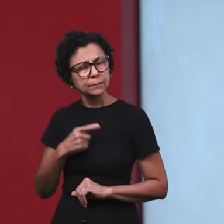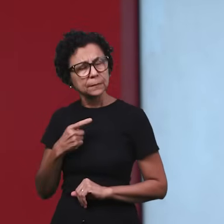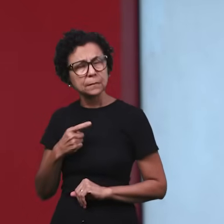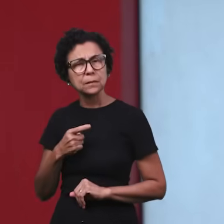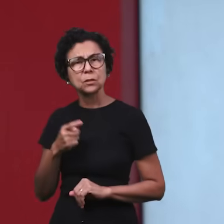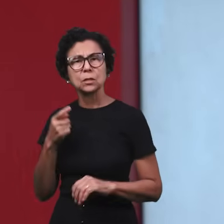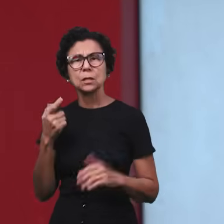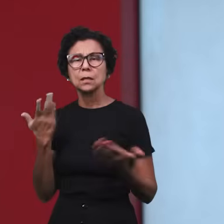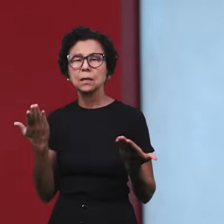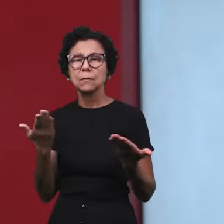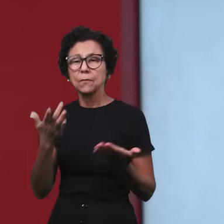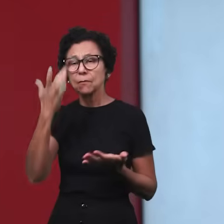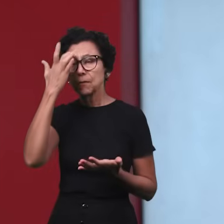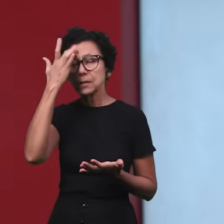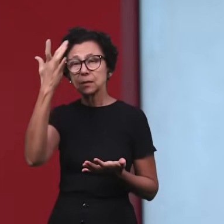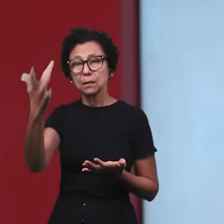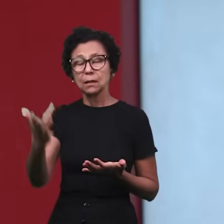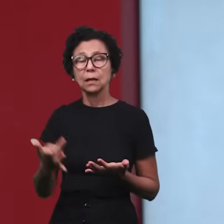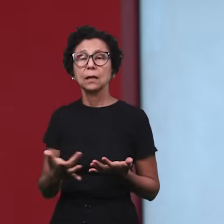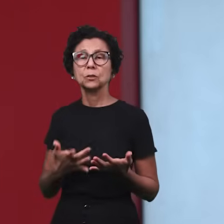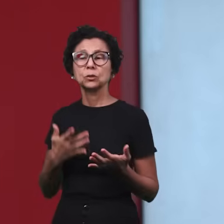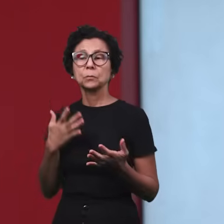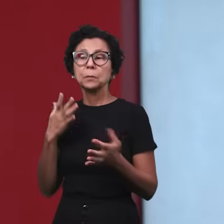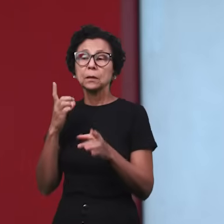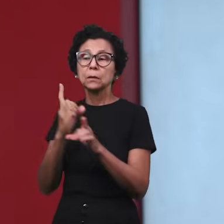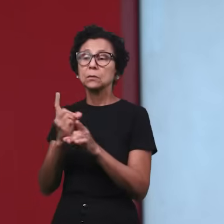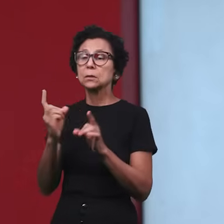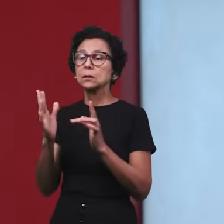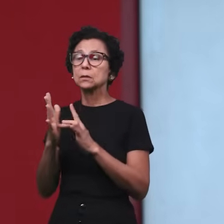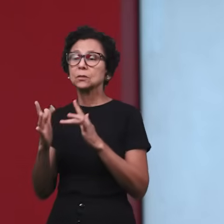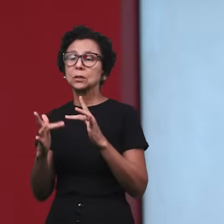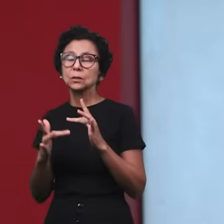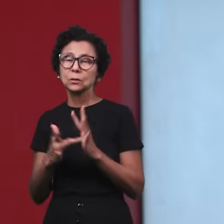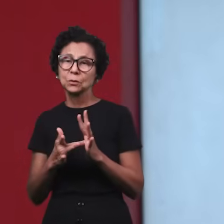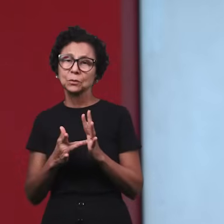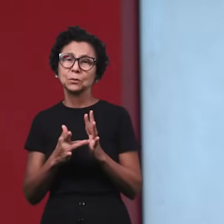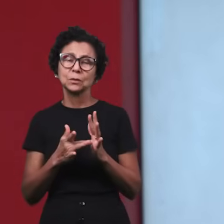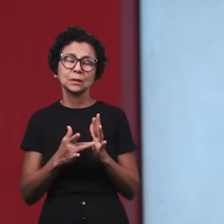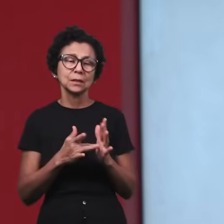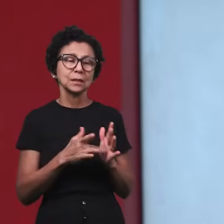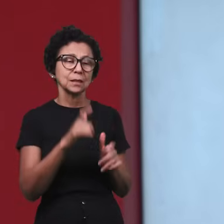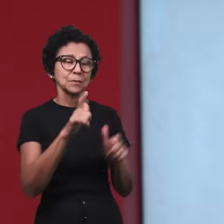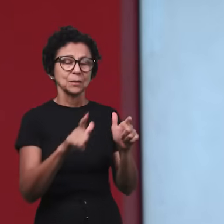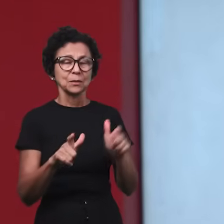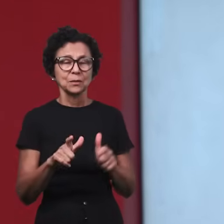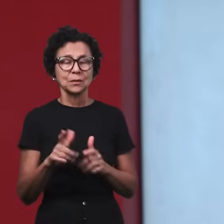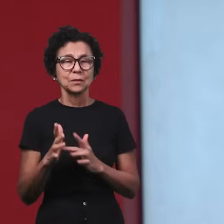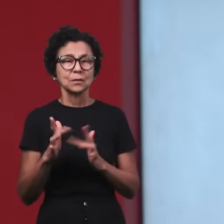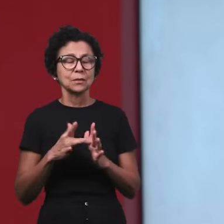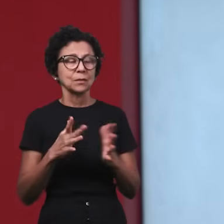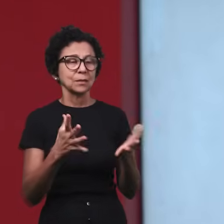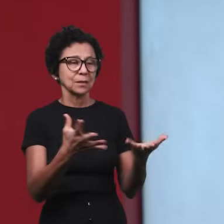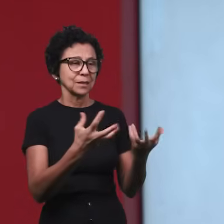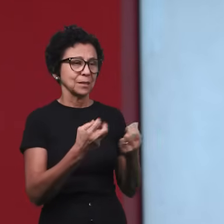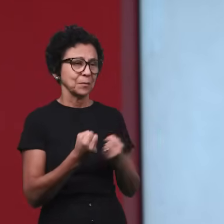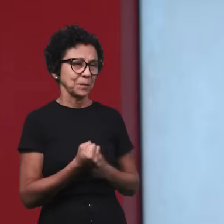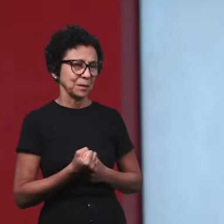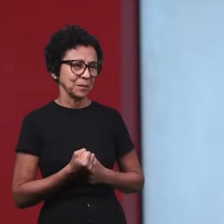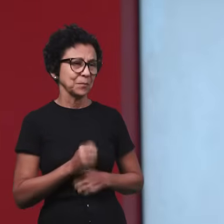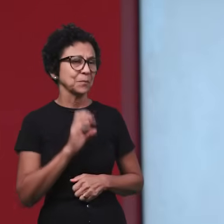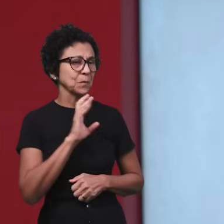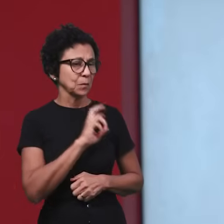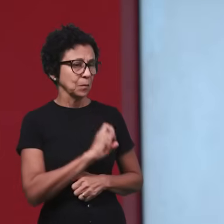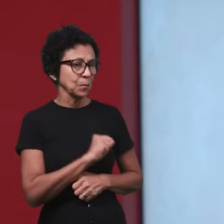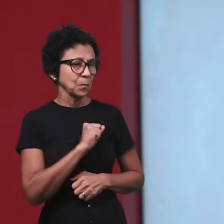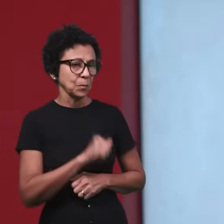mendigos, aos ricos, ao doente. Toda a sociedade poderia se aproximar dele e ele os recebia com amor. Então, a lã aí, buscar a